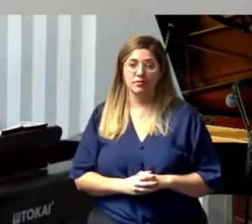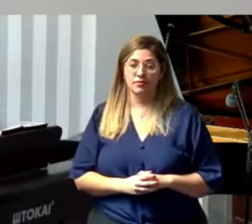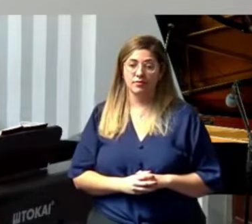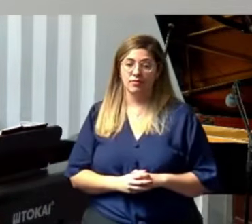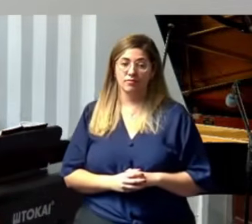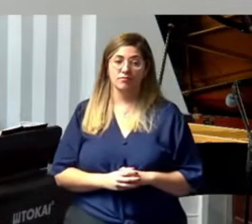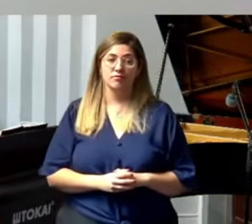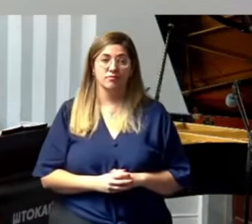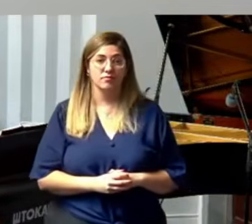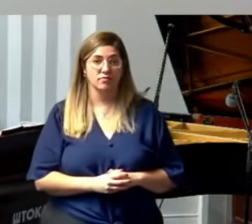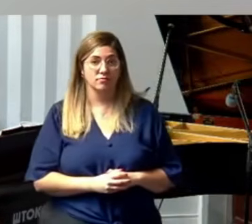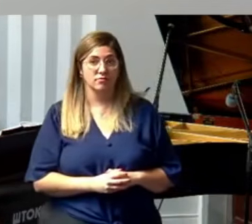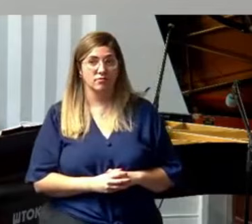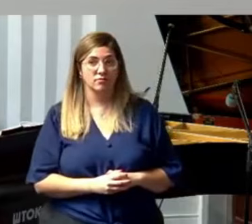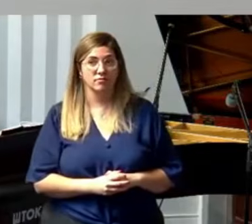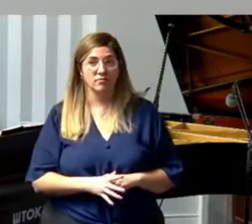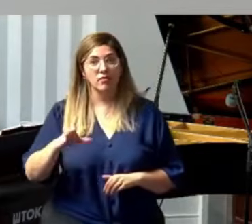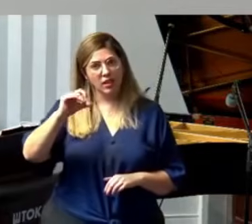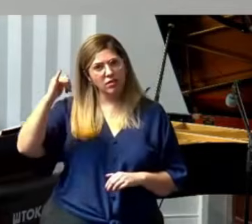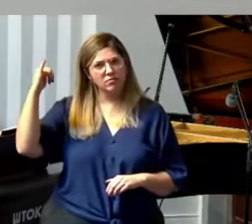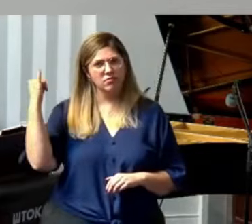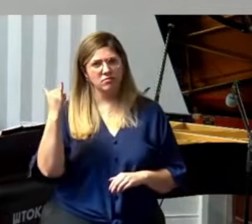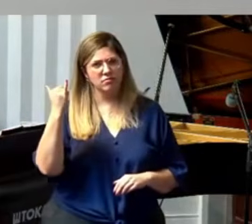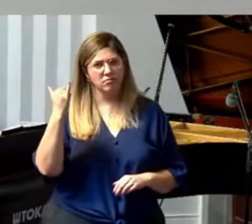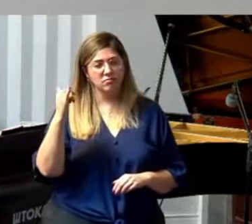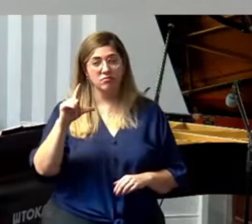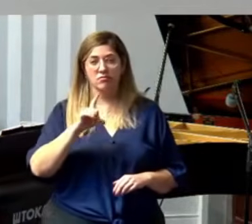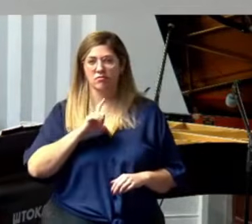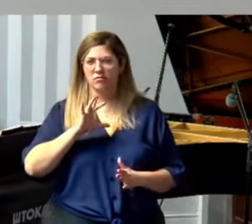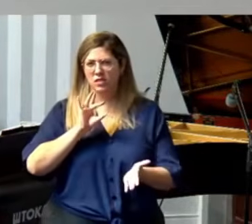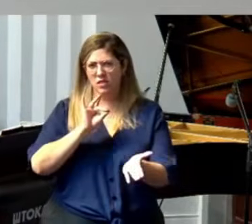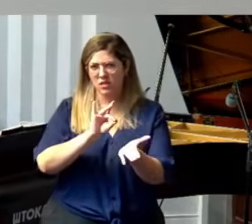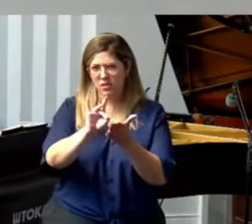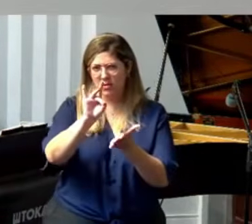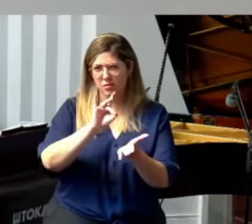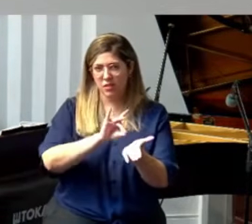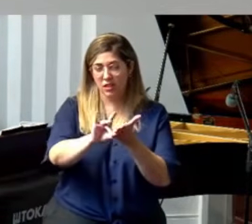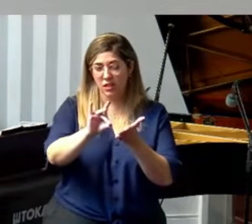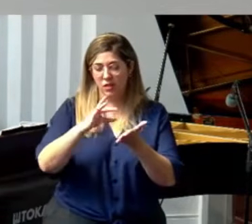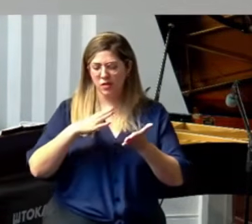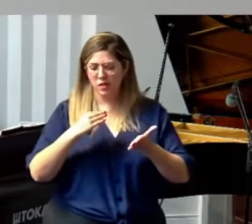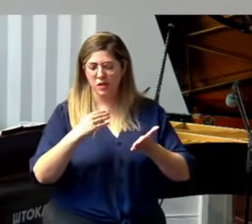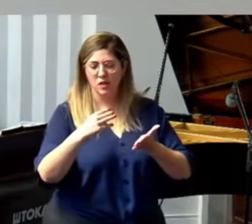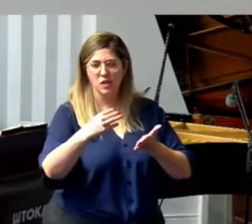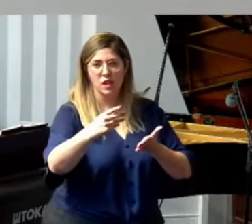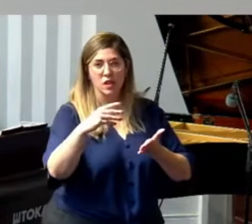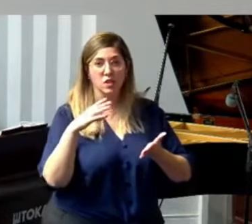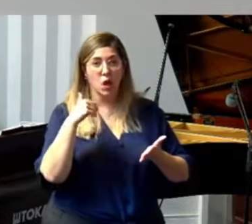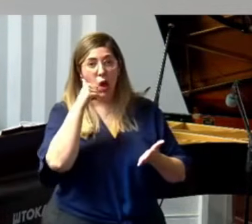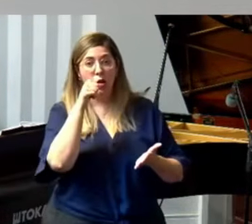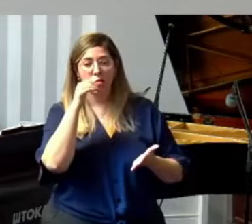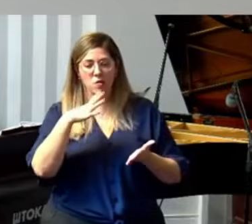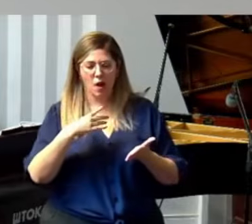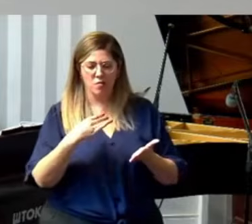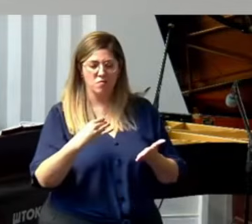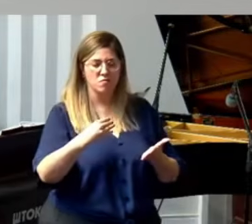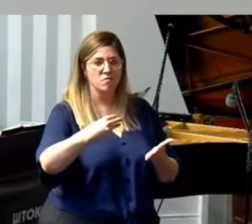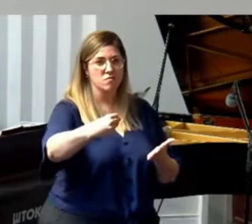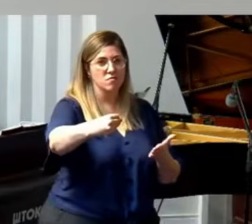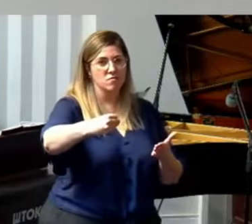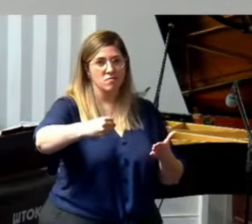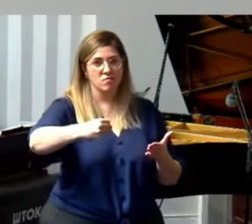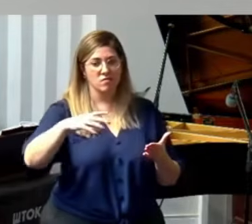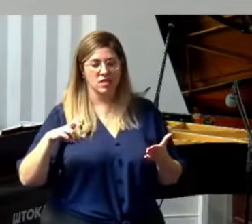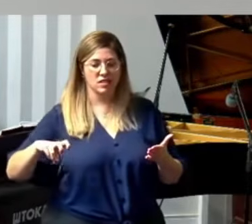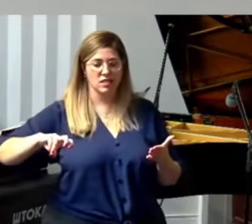uma inimizade entre o descendente da mulher e a descendência da serpente. Agora